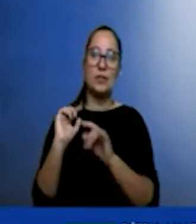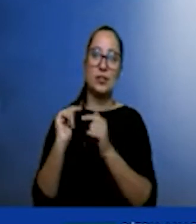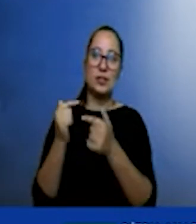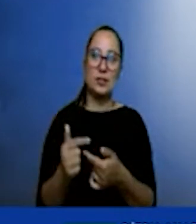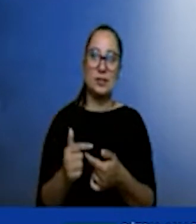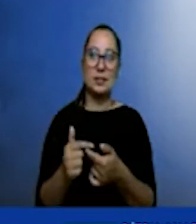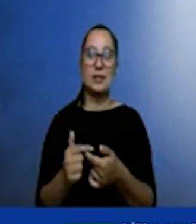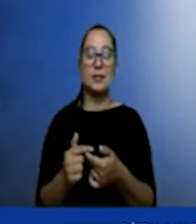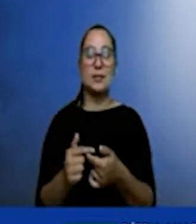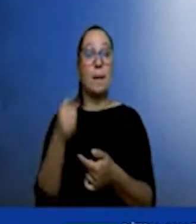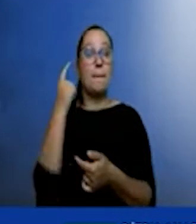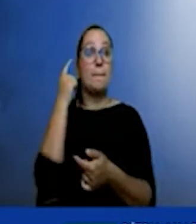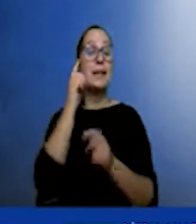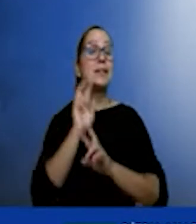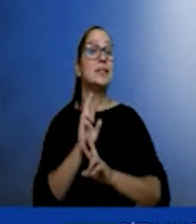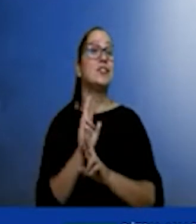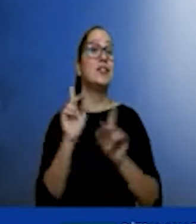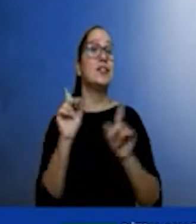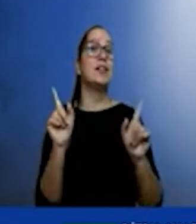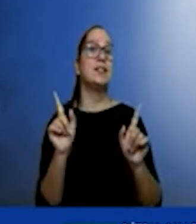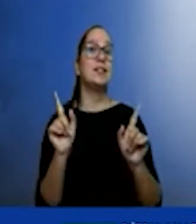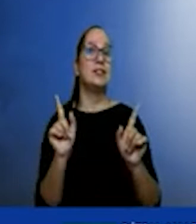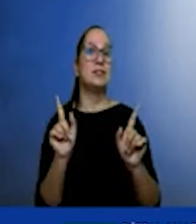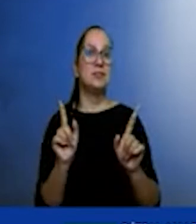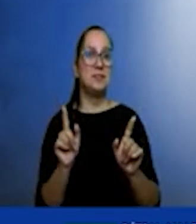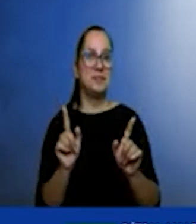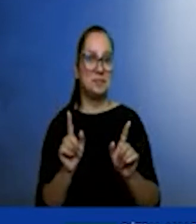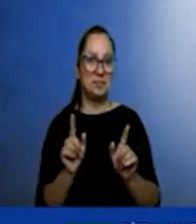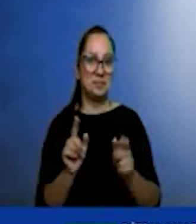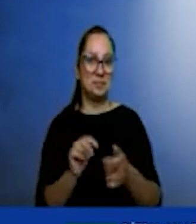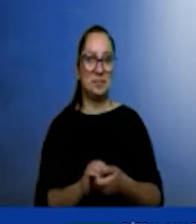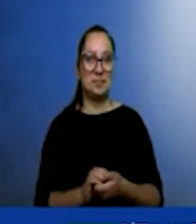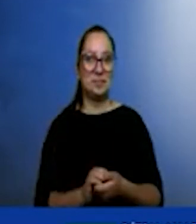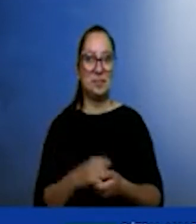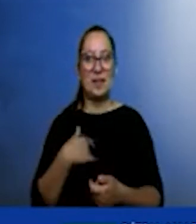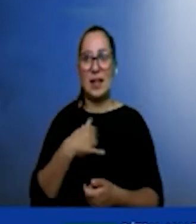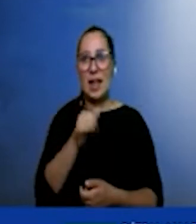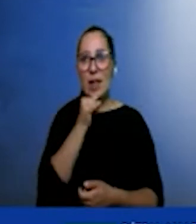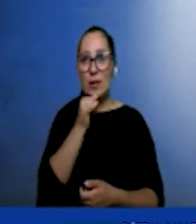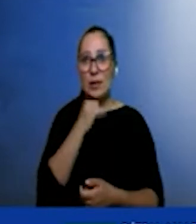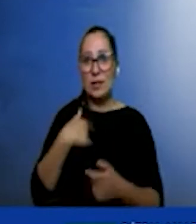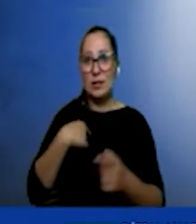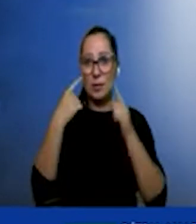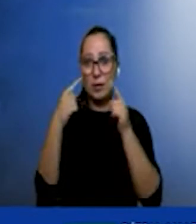raciocina diferente, pensa diferente. Eu testo minhas ideias com os meus filhos, tá? Porque